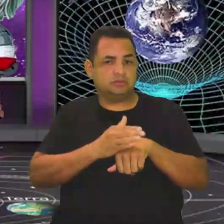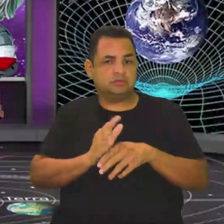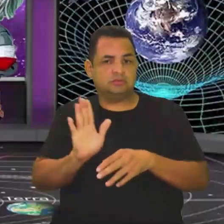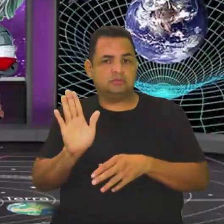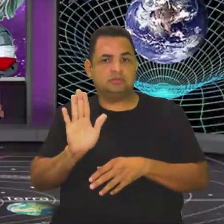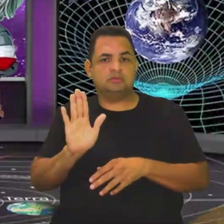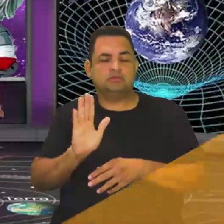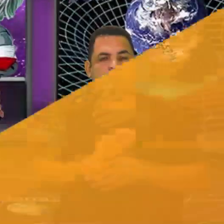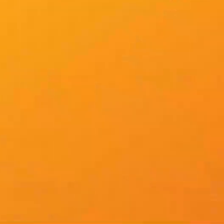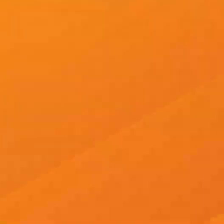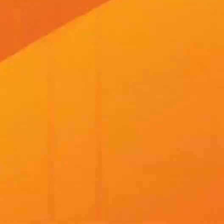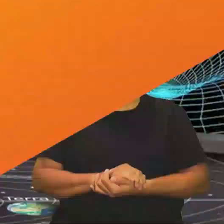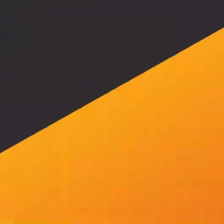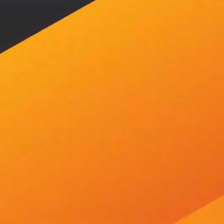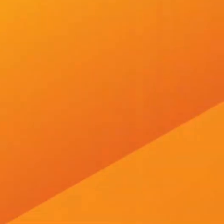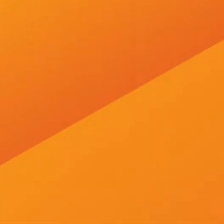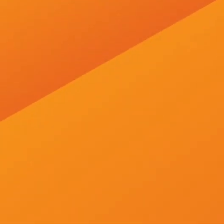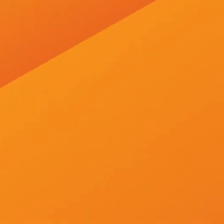tchau.